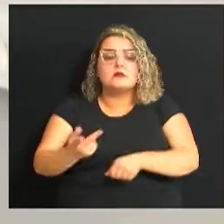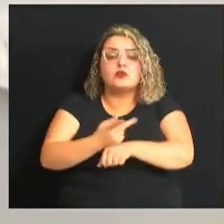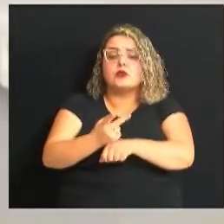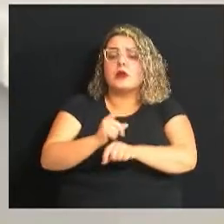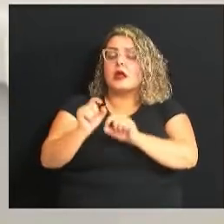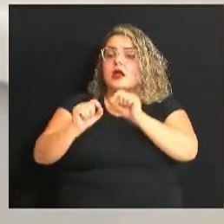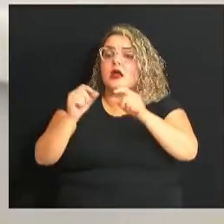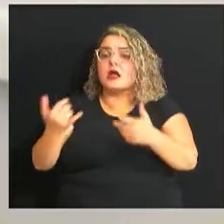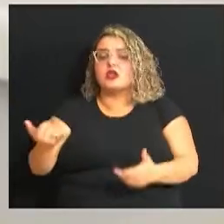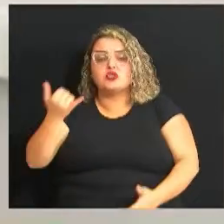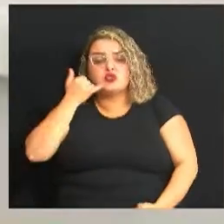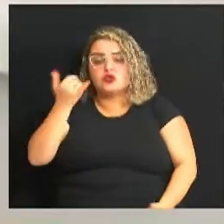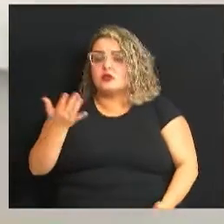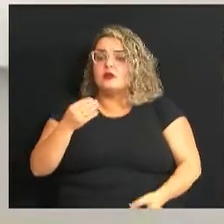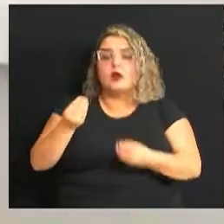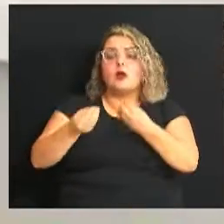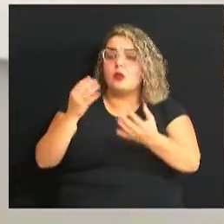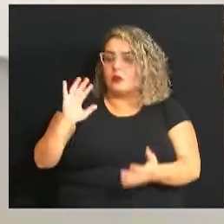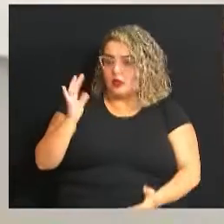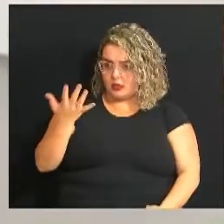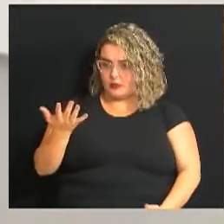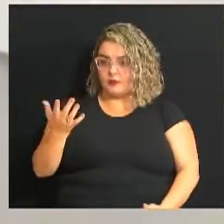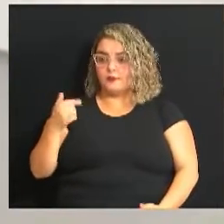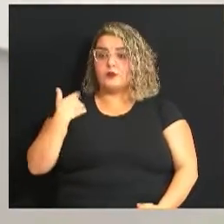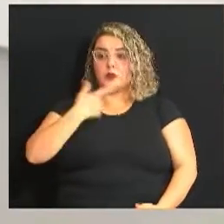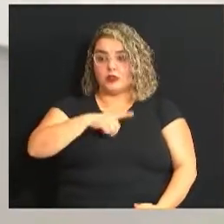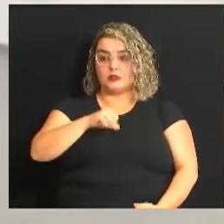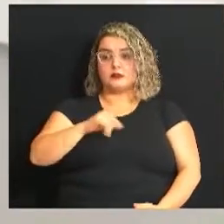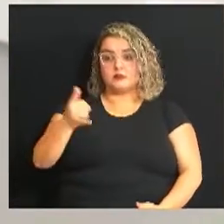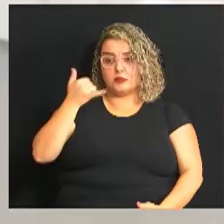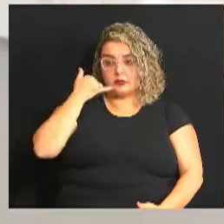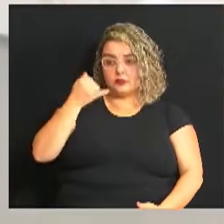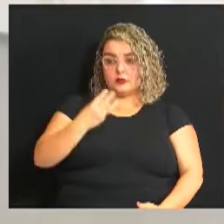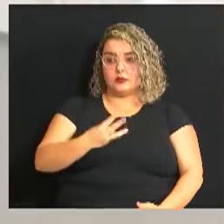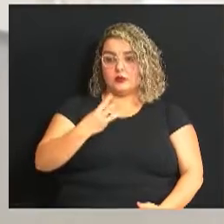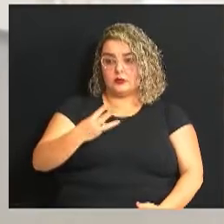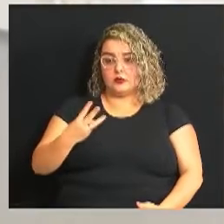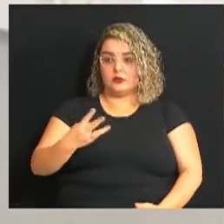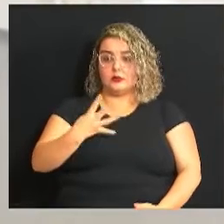de um telefone, e-mail? Como é que é? Nós temos um telefone de contato, que é o